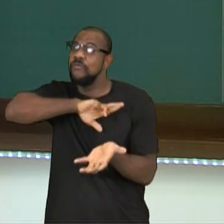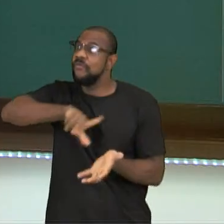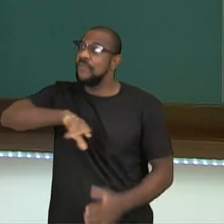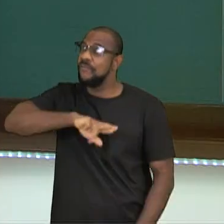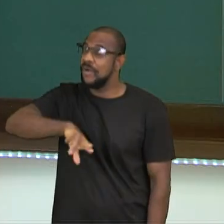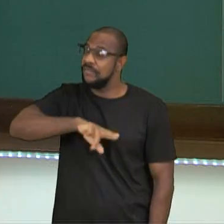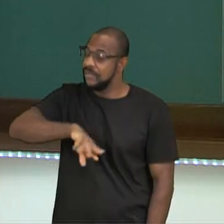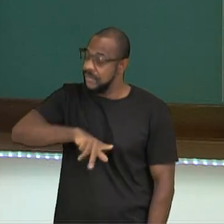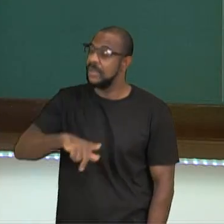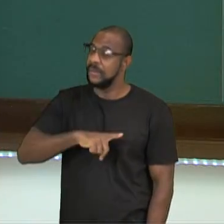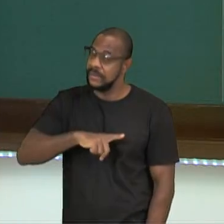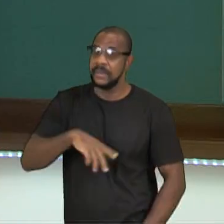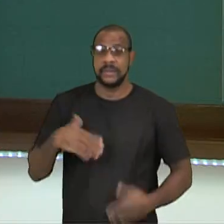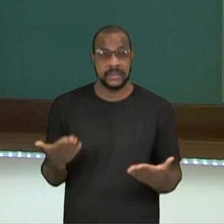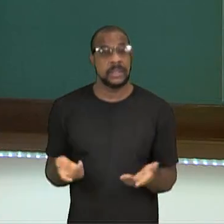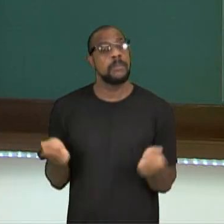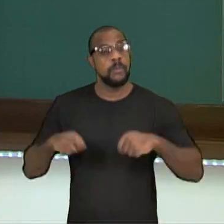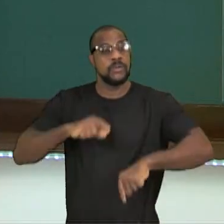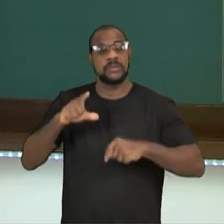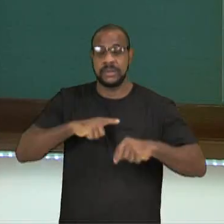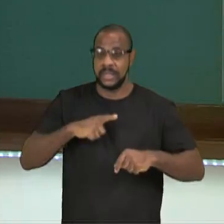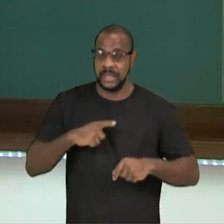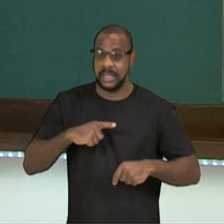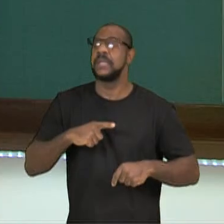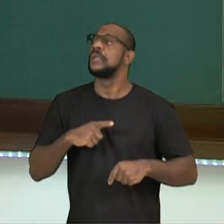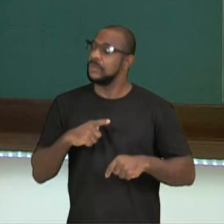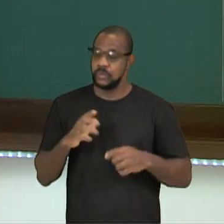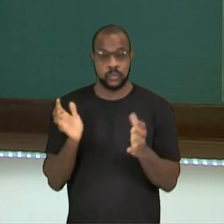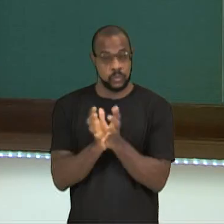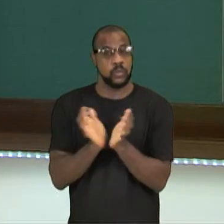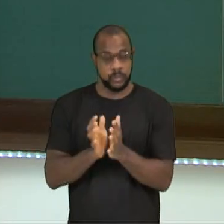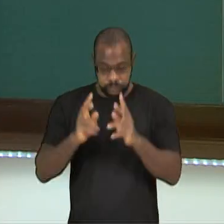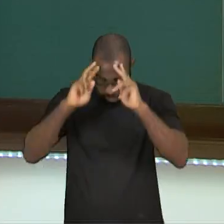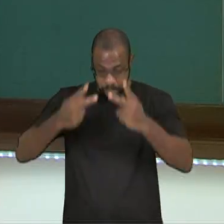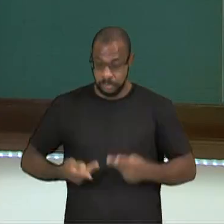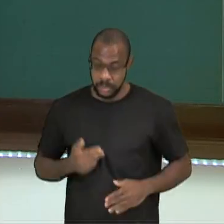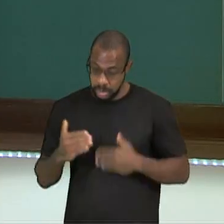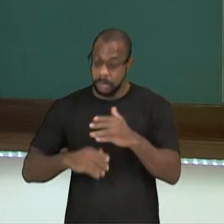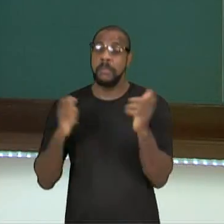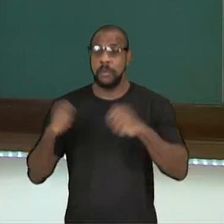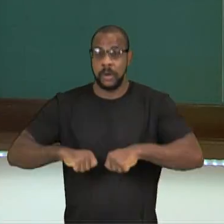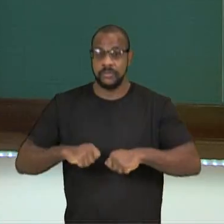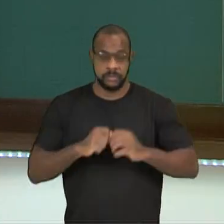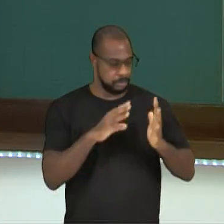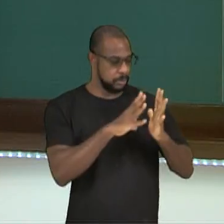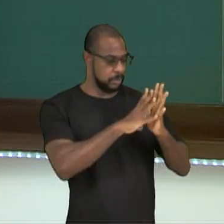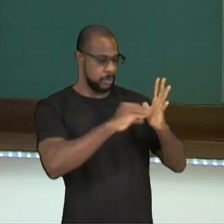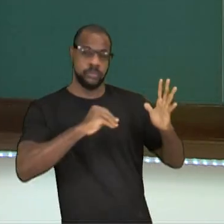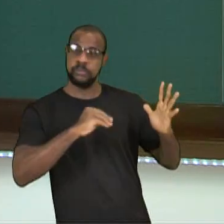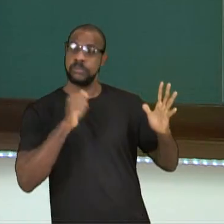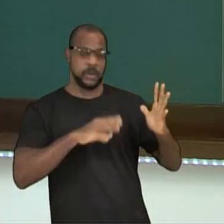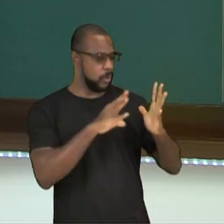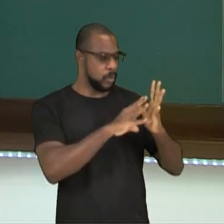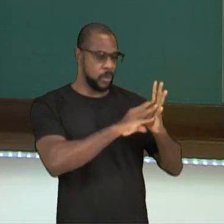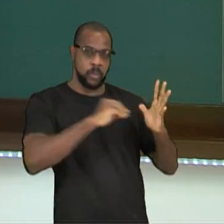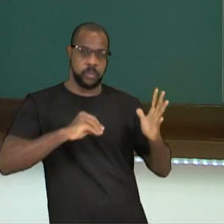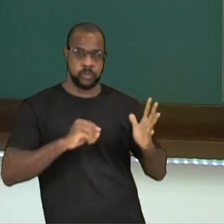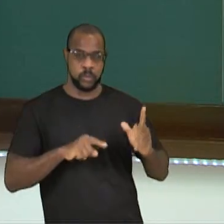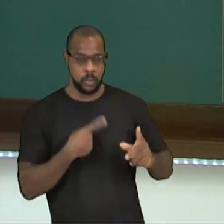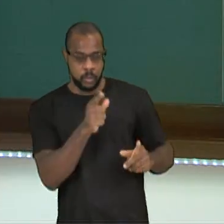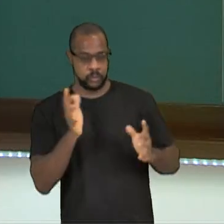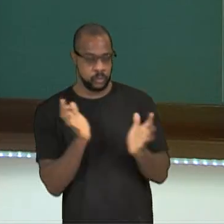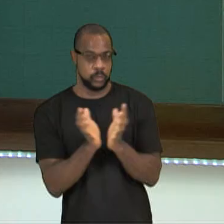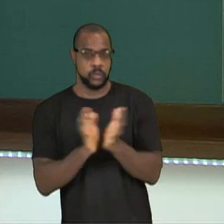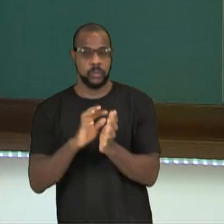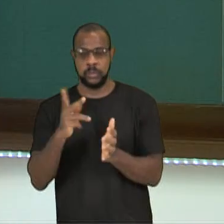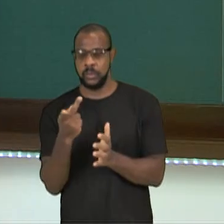que pode estar na nossa linha evolutiva e que dela pode ter originado depois a outra linha Homo,